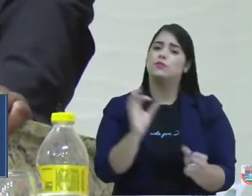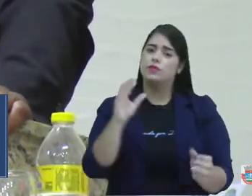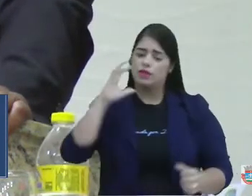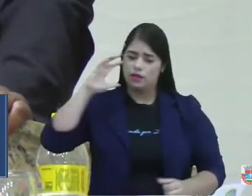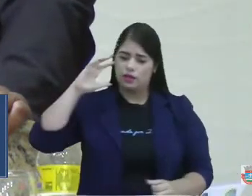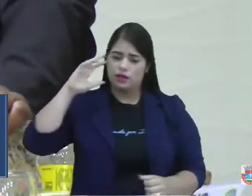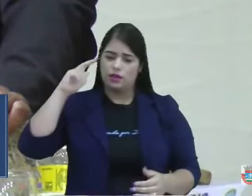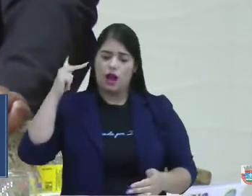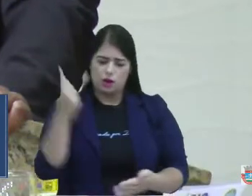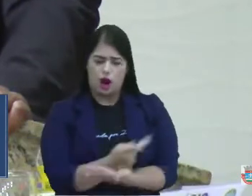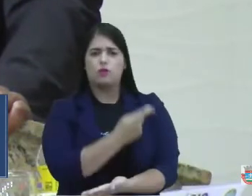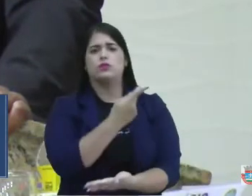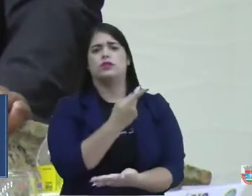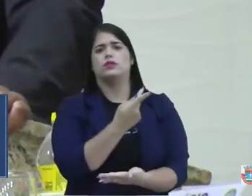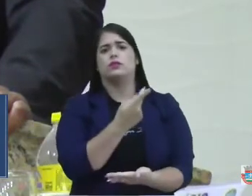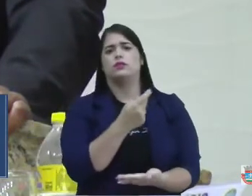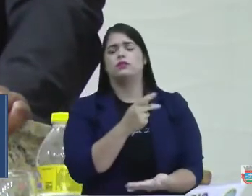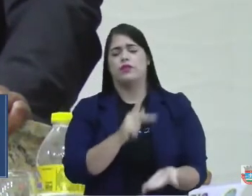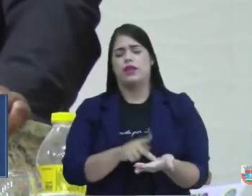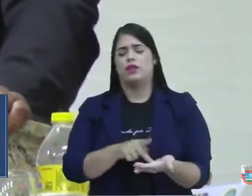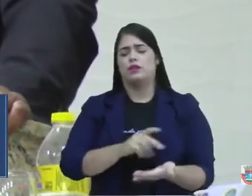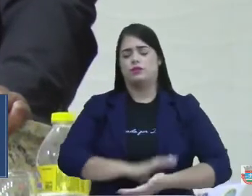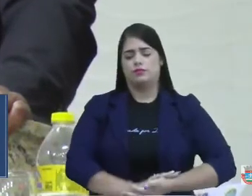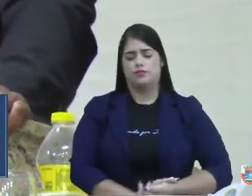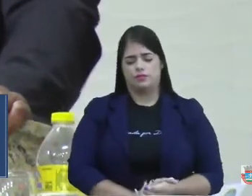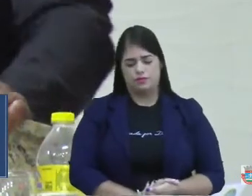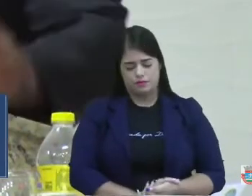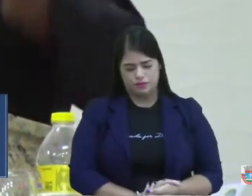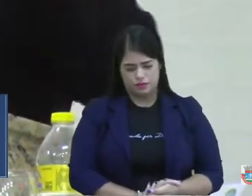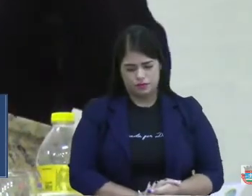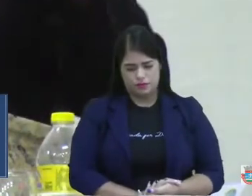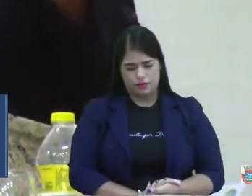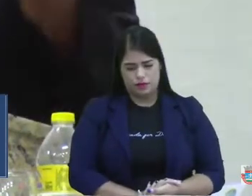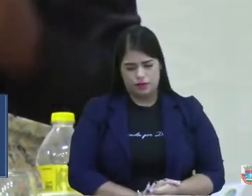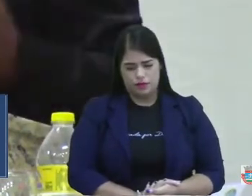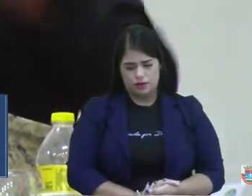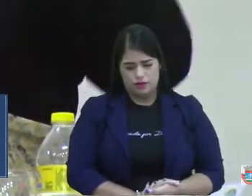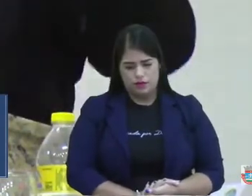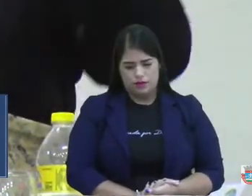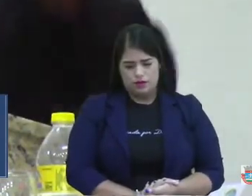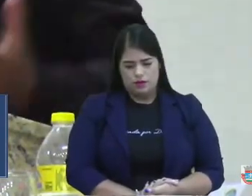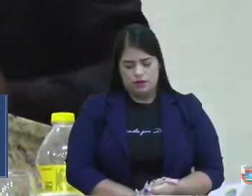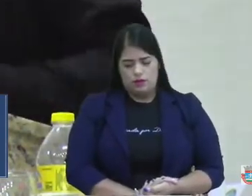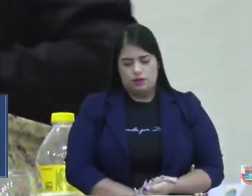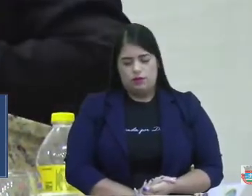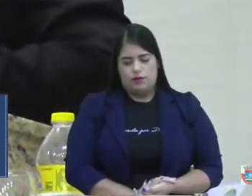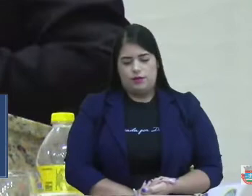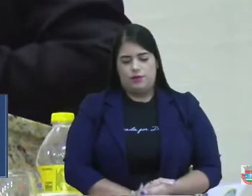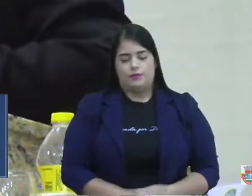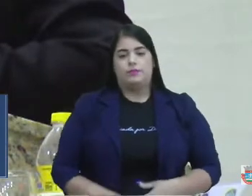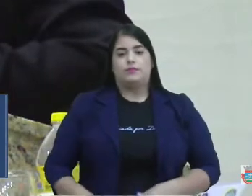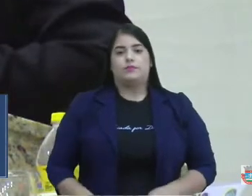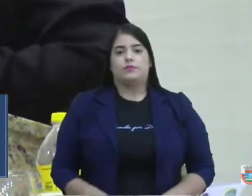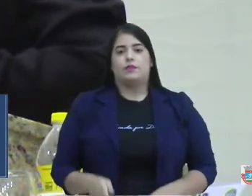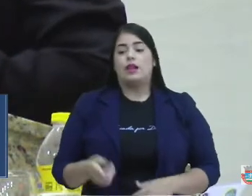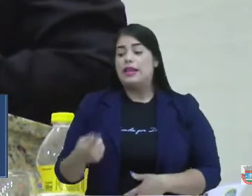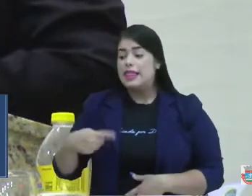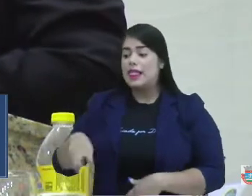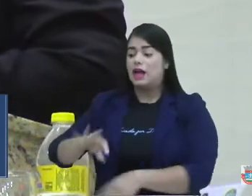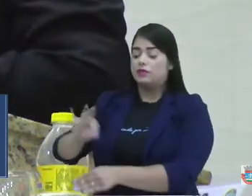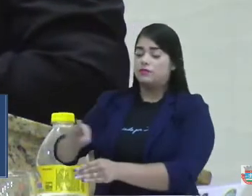Agora, quero pedir ao pessoal da iluminação pública, dê uma passada de Espírito Santo, não tem condições, não